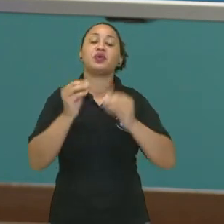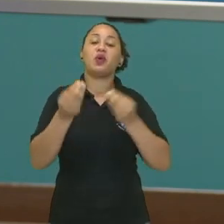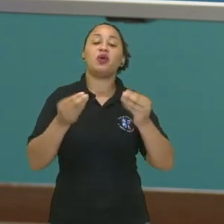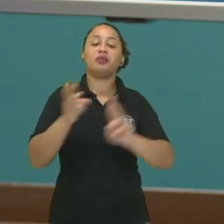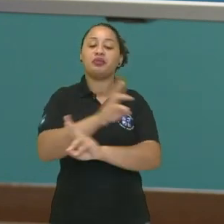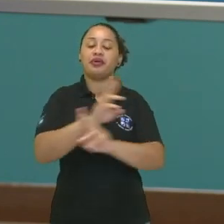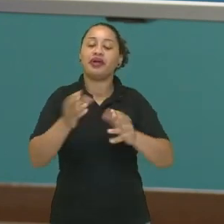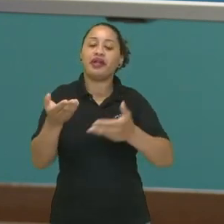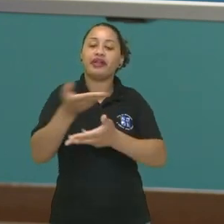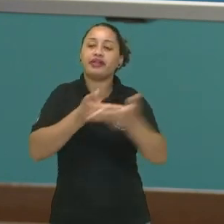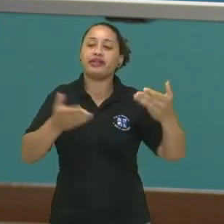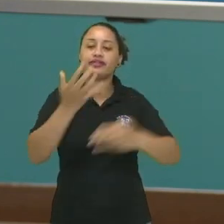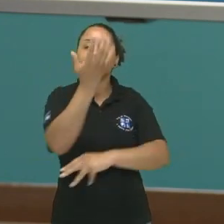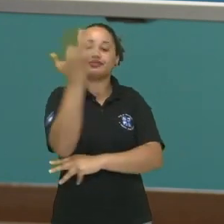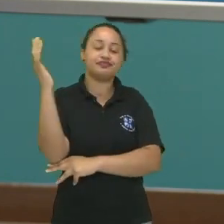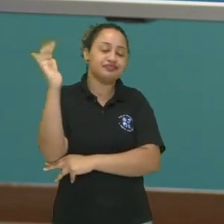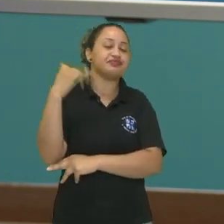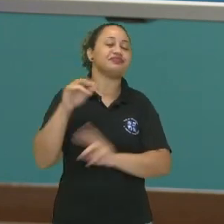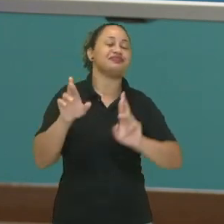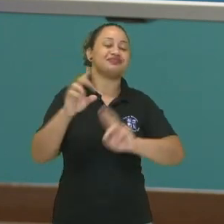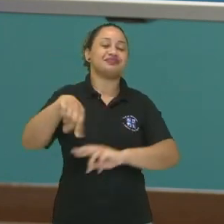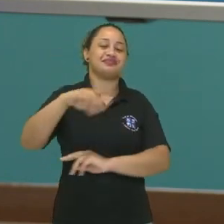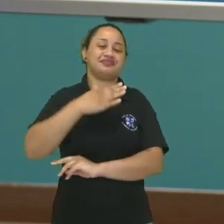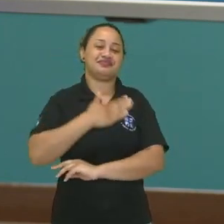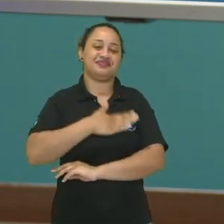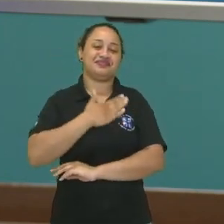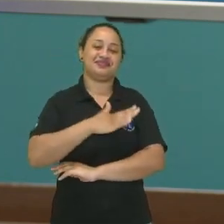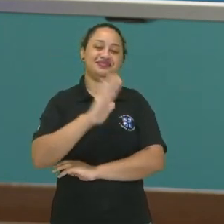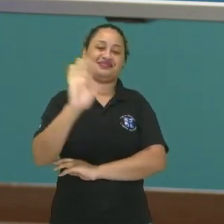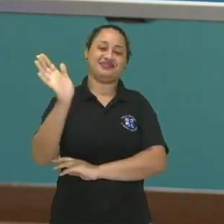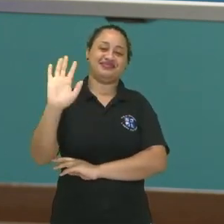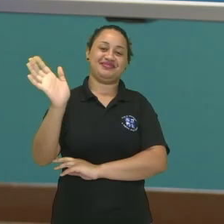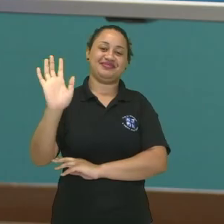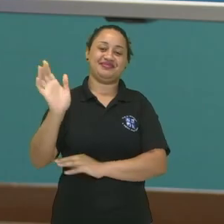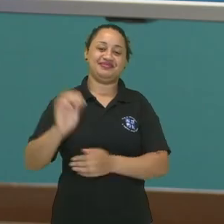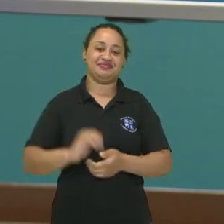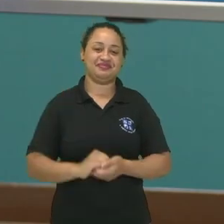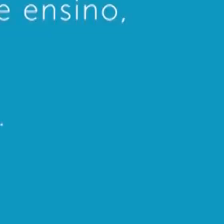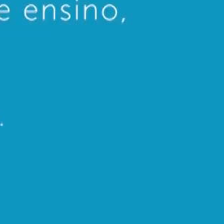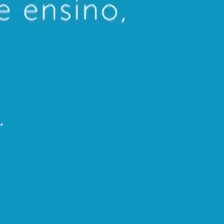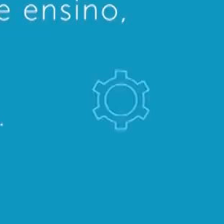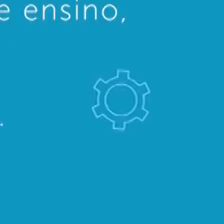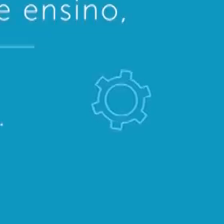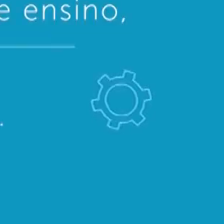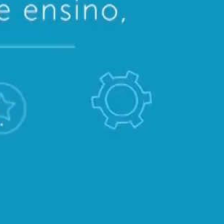sobre relações ecológicas. Espero que você tenha gostado. Até breve!